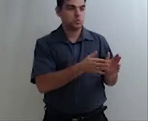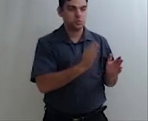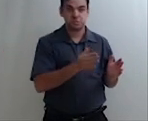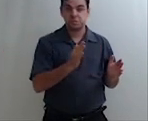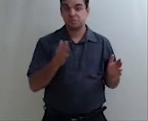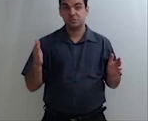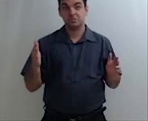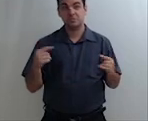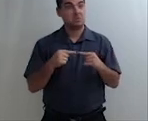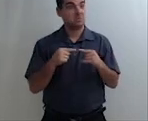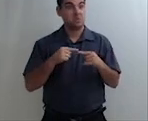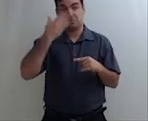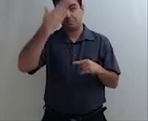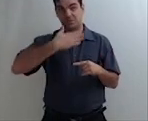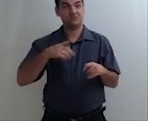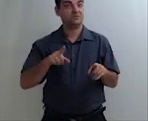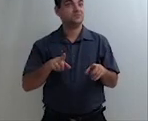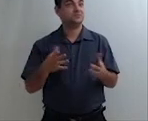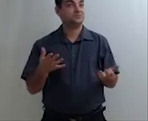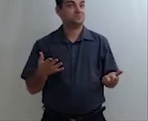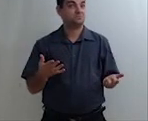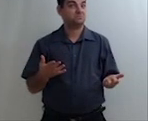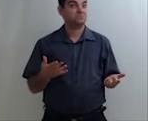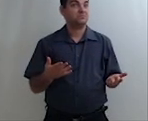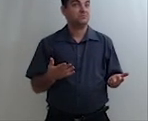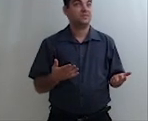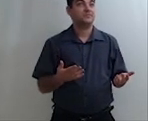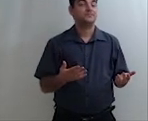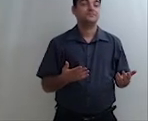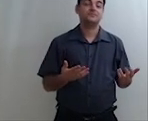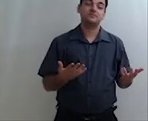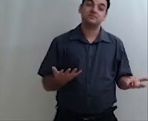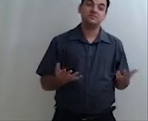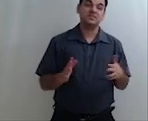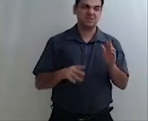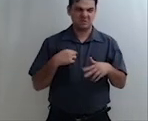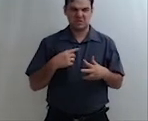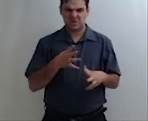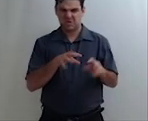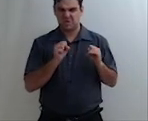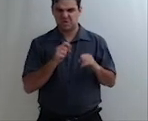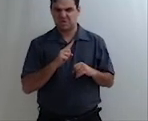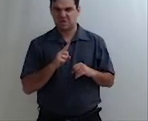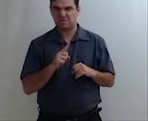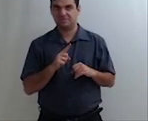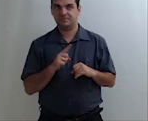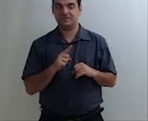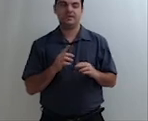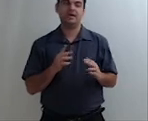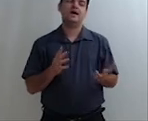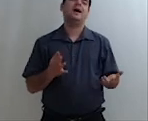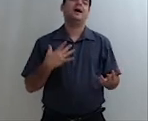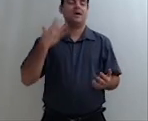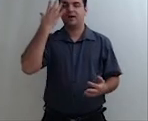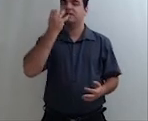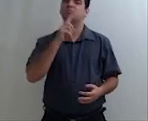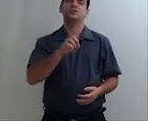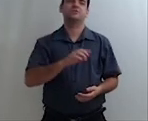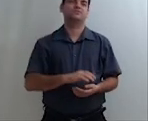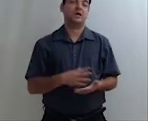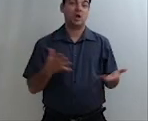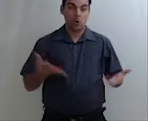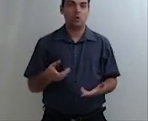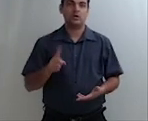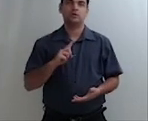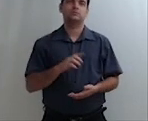provas signifique a não admissão dessa prova eu não vejo ainda como esse o momento adequado